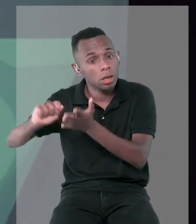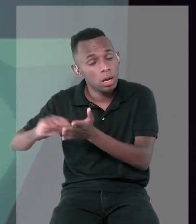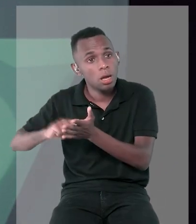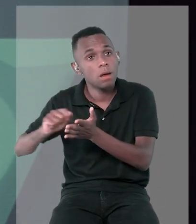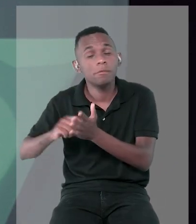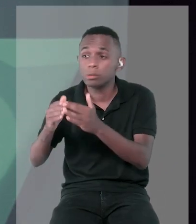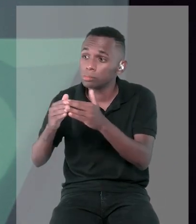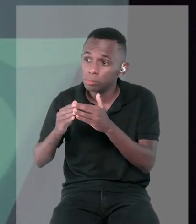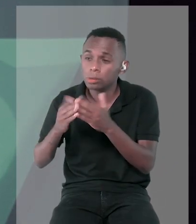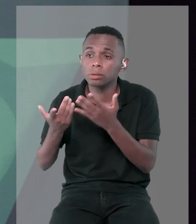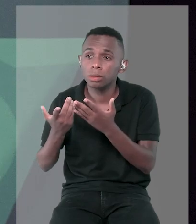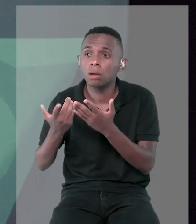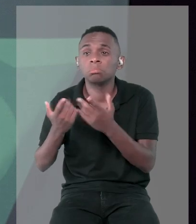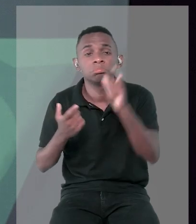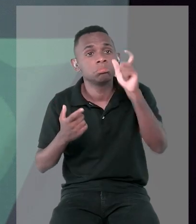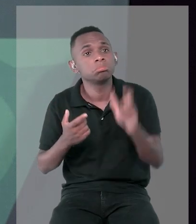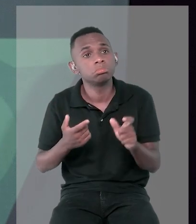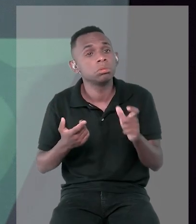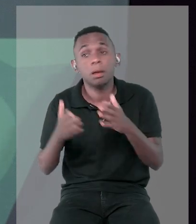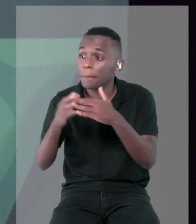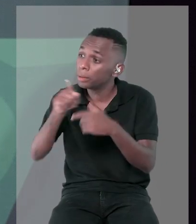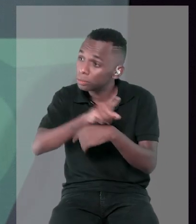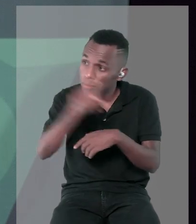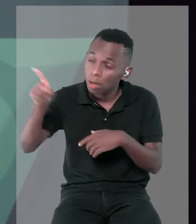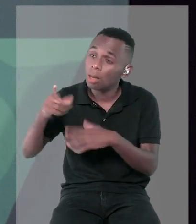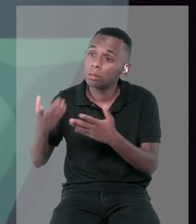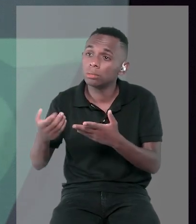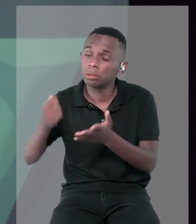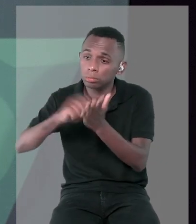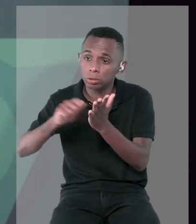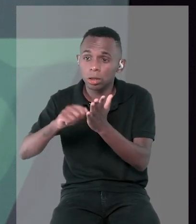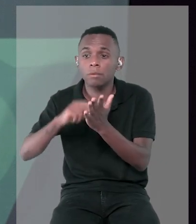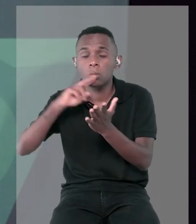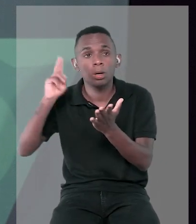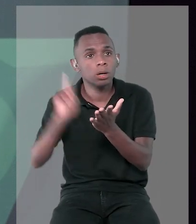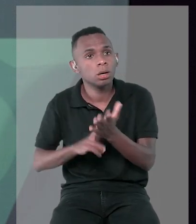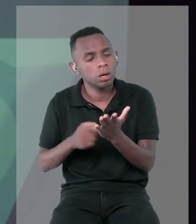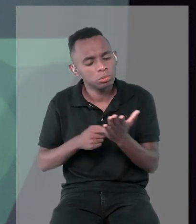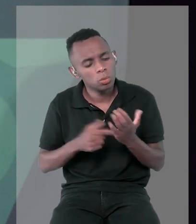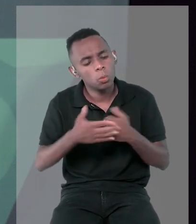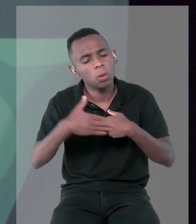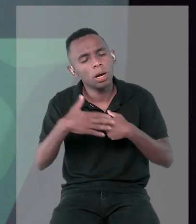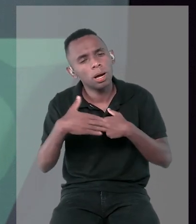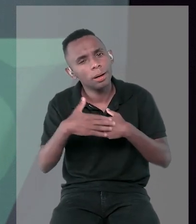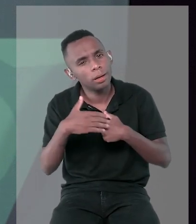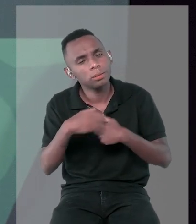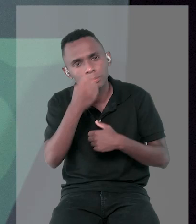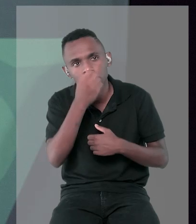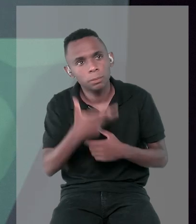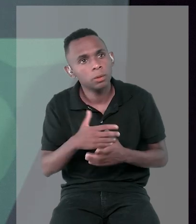estava fazendo, e eu pedi, né, para alguém pedir para ele. E ele me escreveu uma carta muito carinhosa,